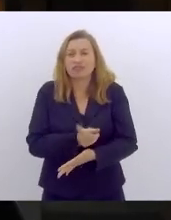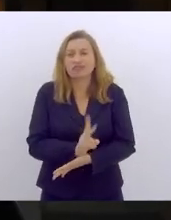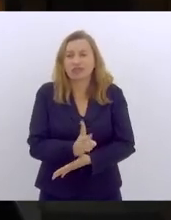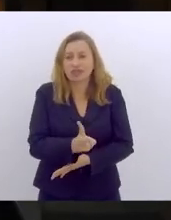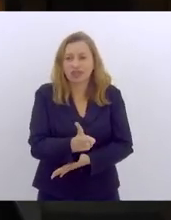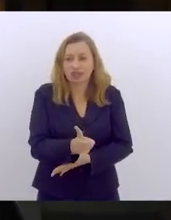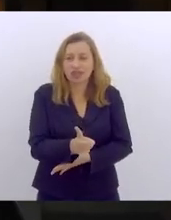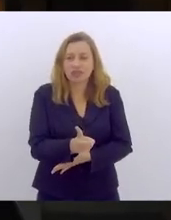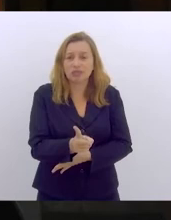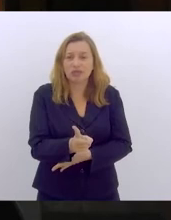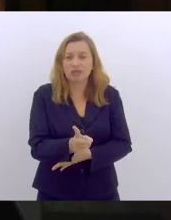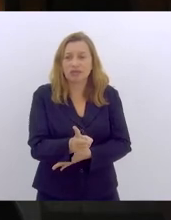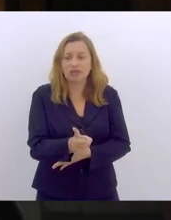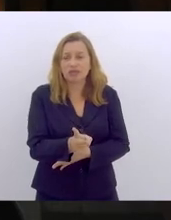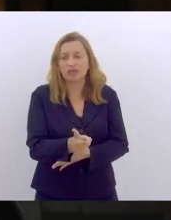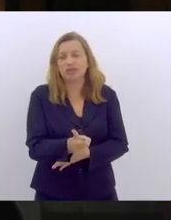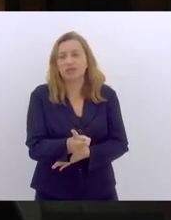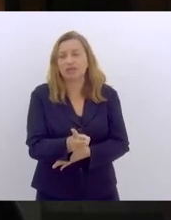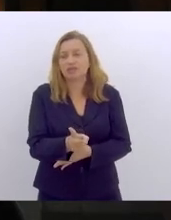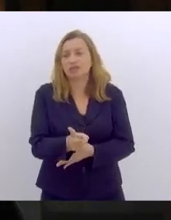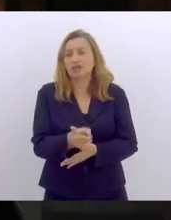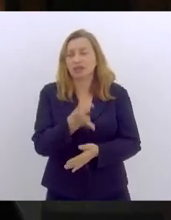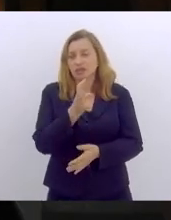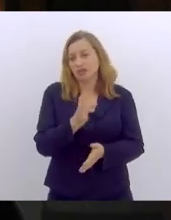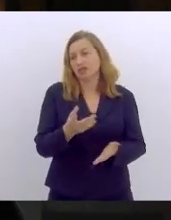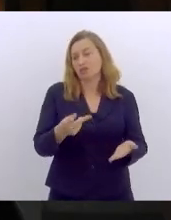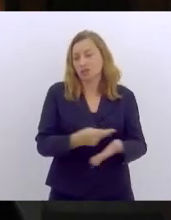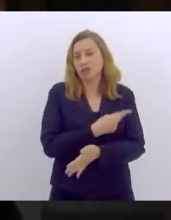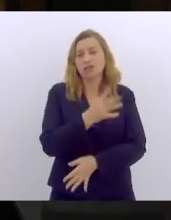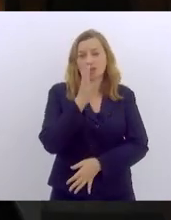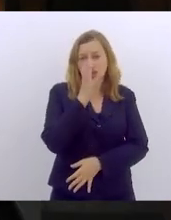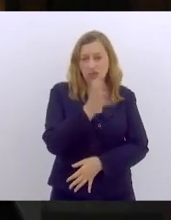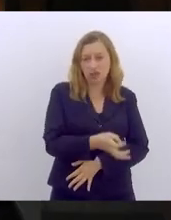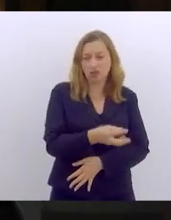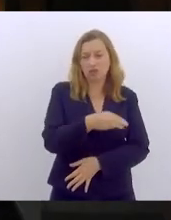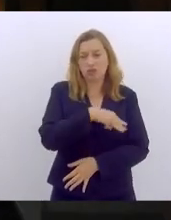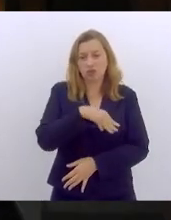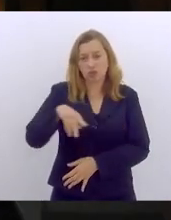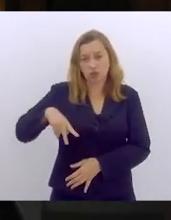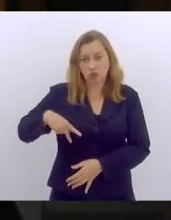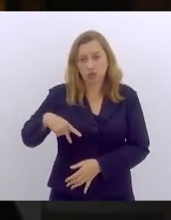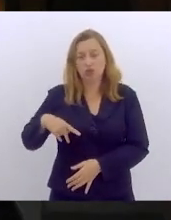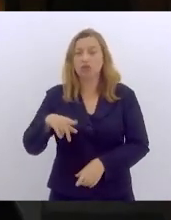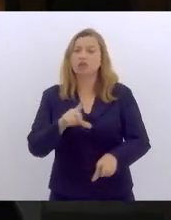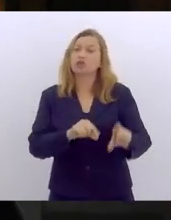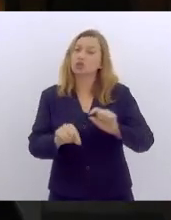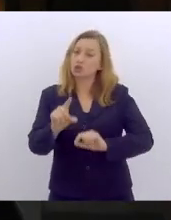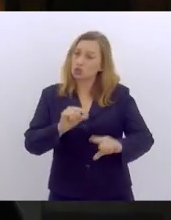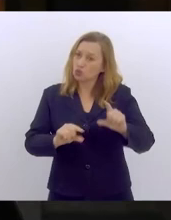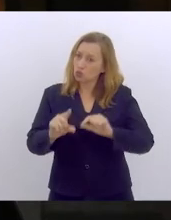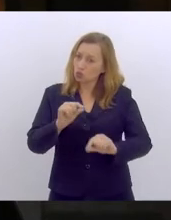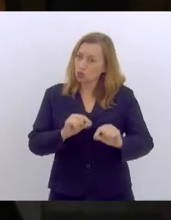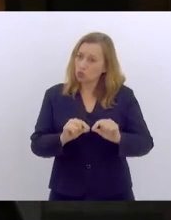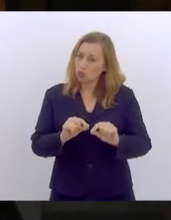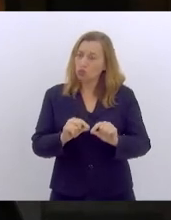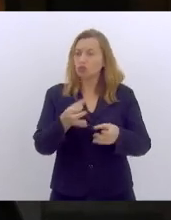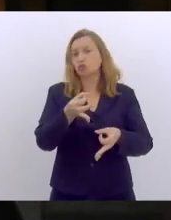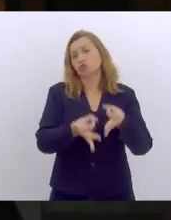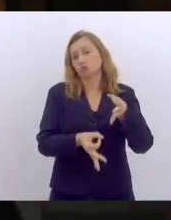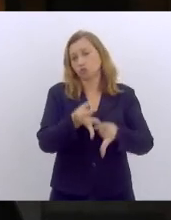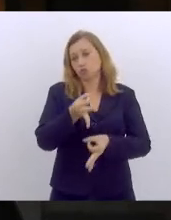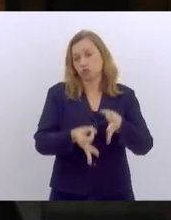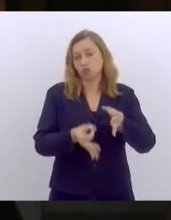vão terminar com as denúncias do Ministério Público e as decisões de julgamento